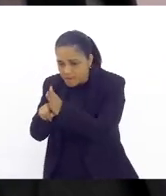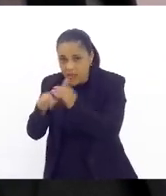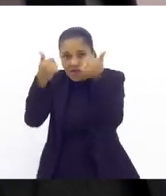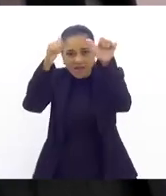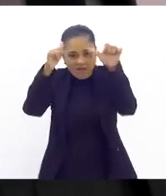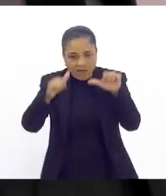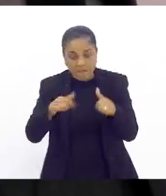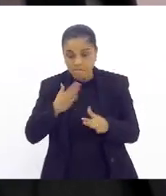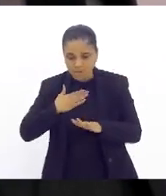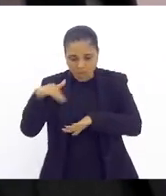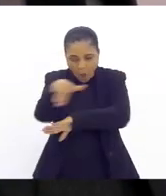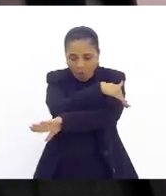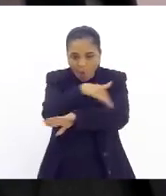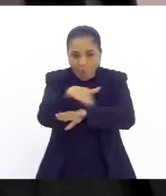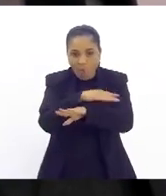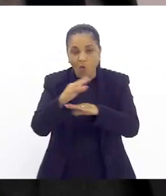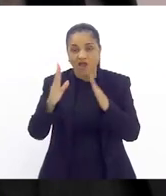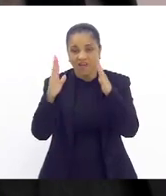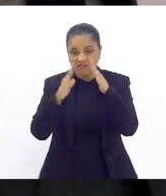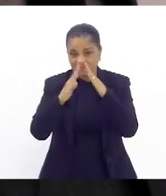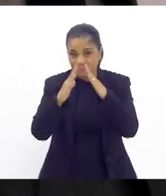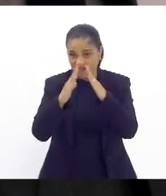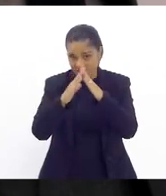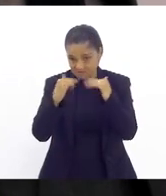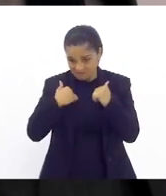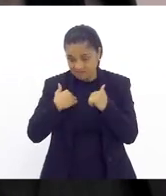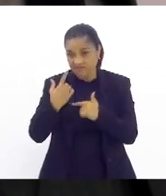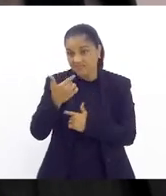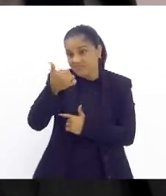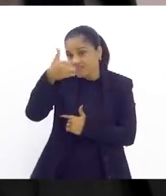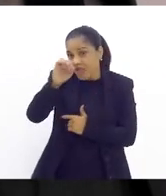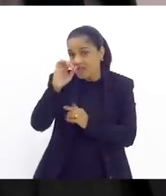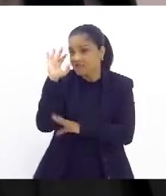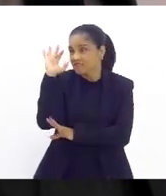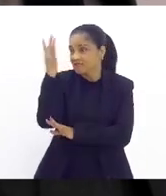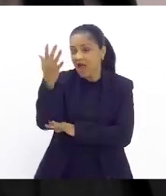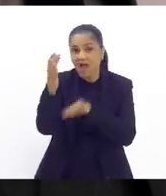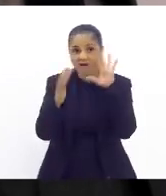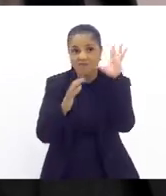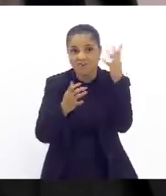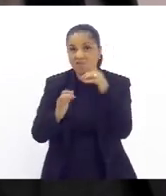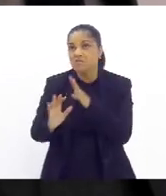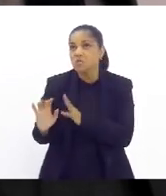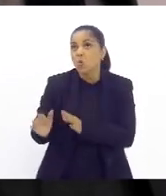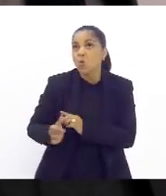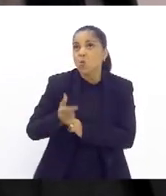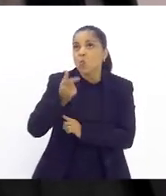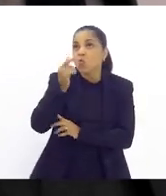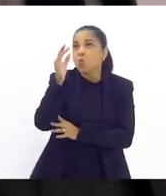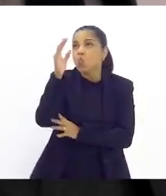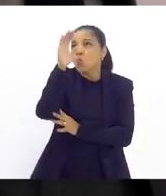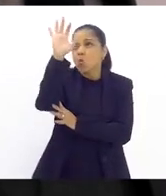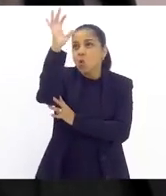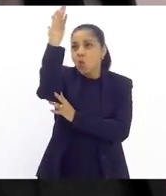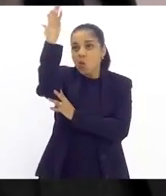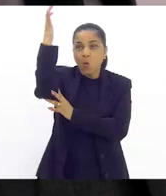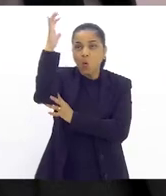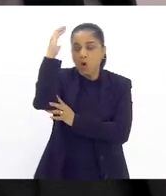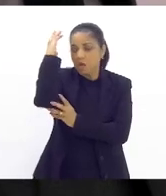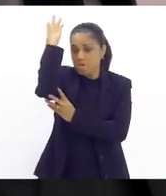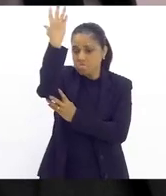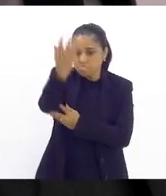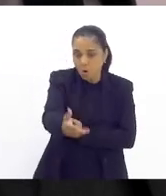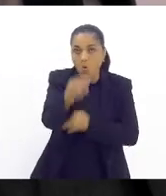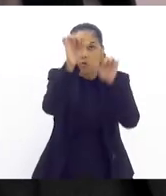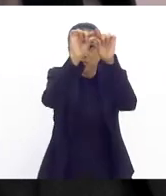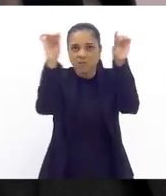árvores gigantescas mortas que cai em cima da rede elétrica Então é